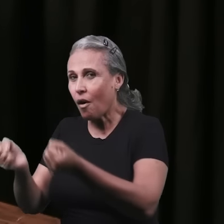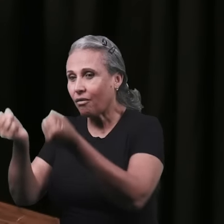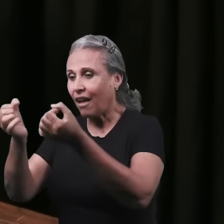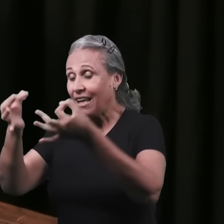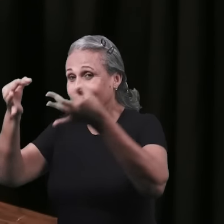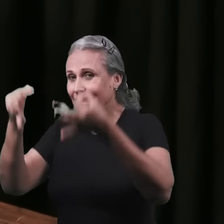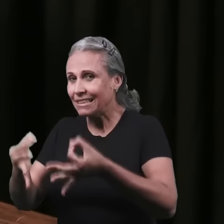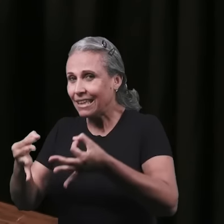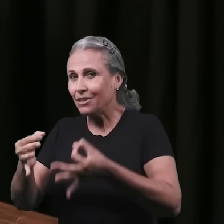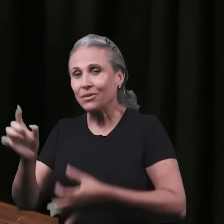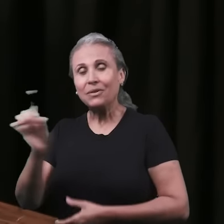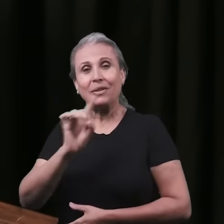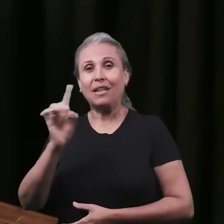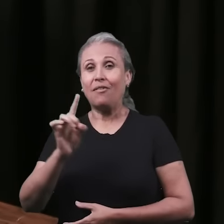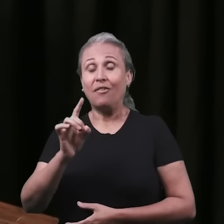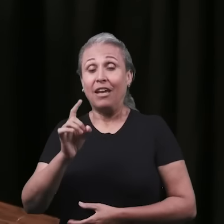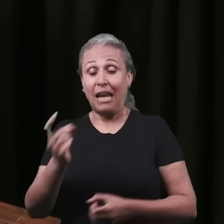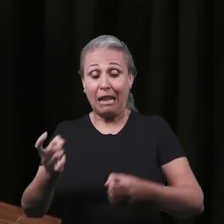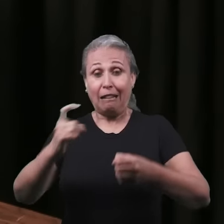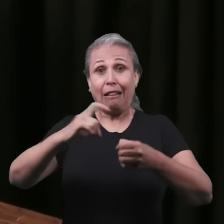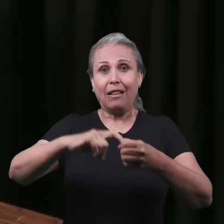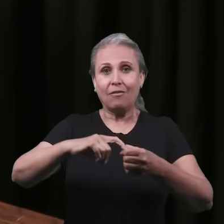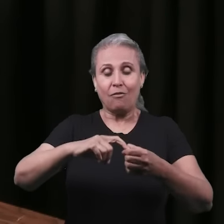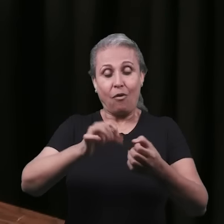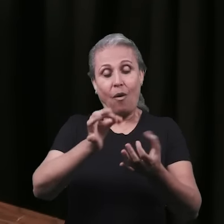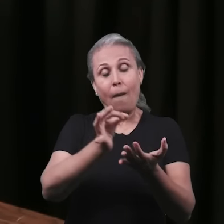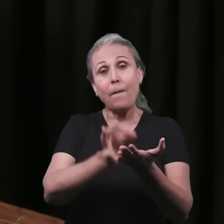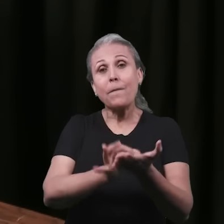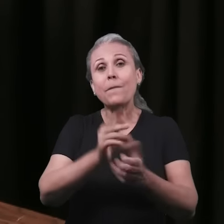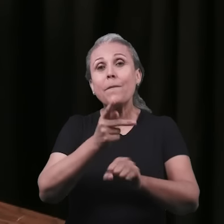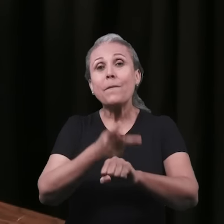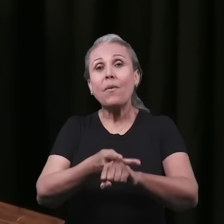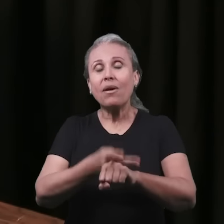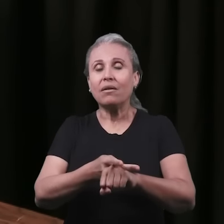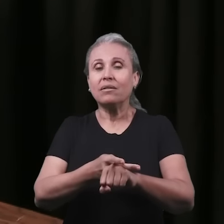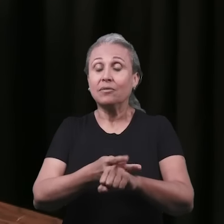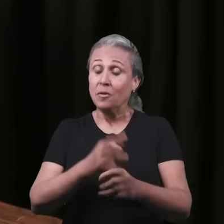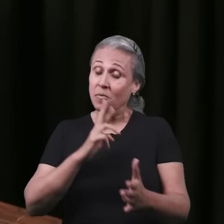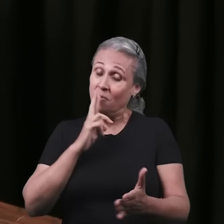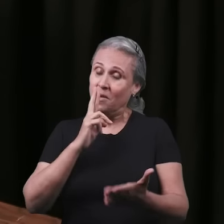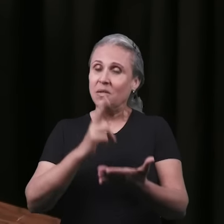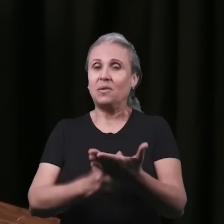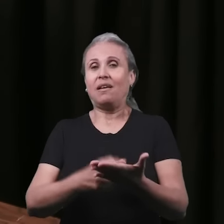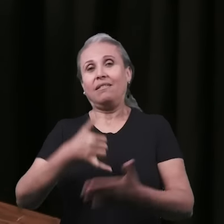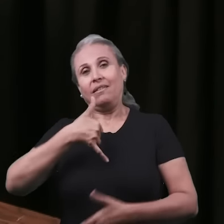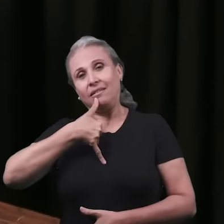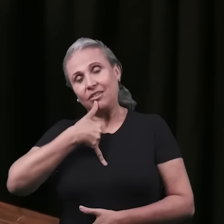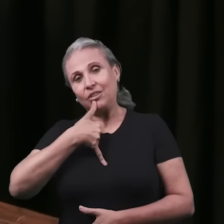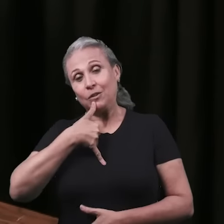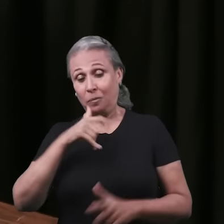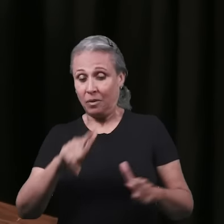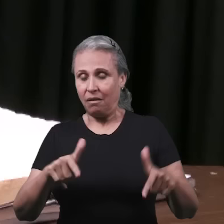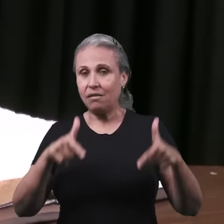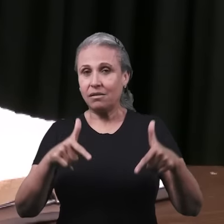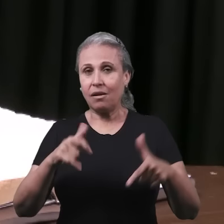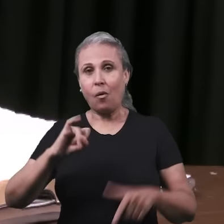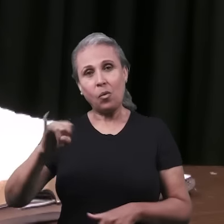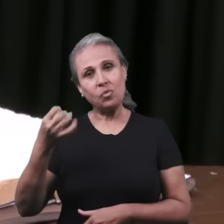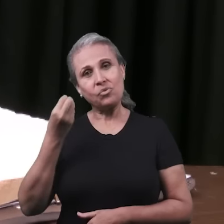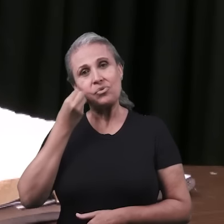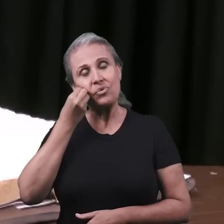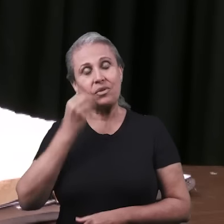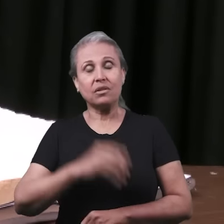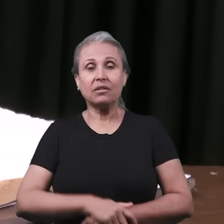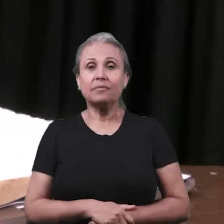coração. Então o resultado ele foi fatídico, né? Ele foi um resultado entristecedor, por consequência das suas ações.